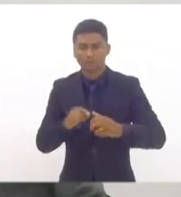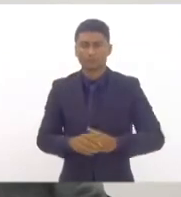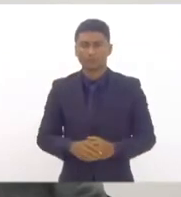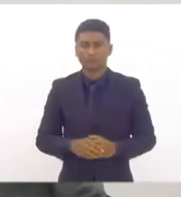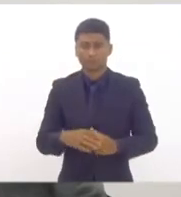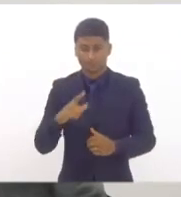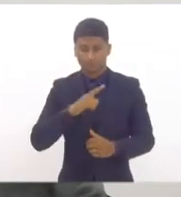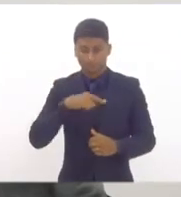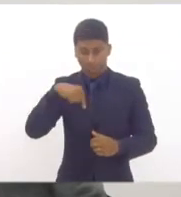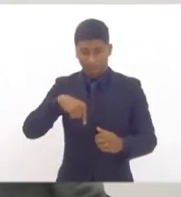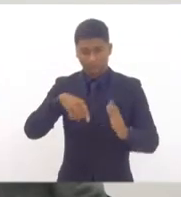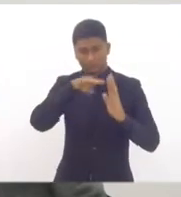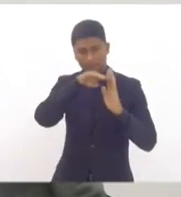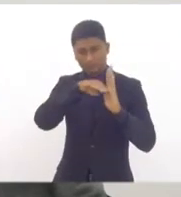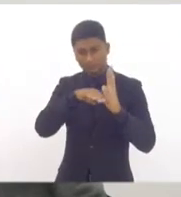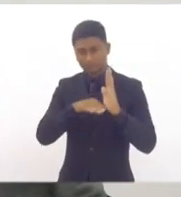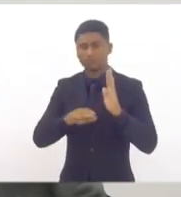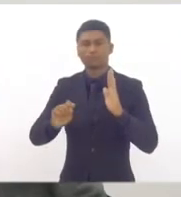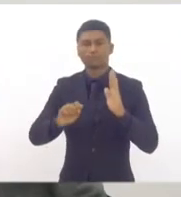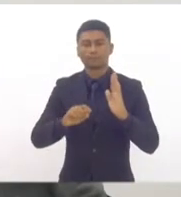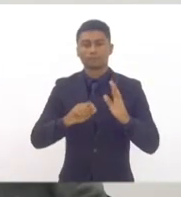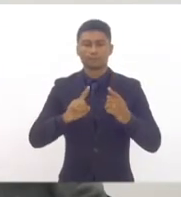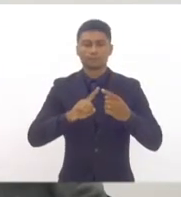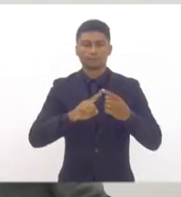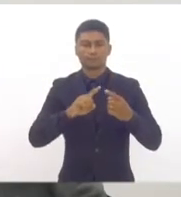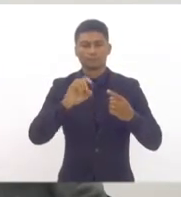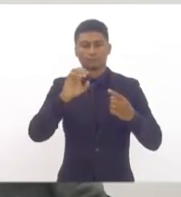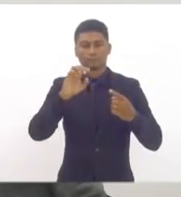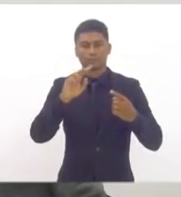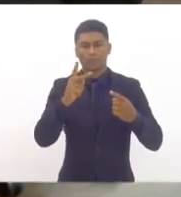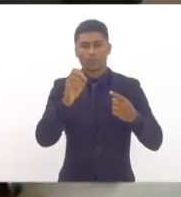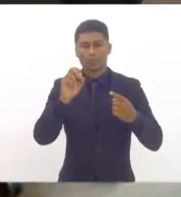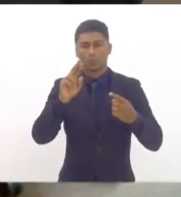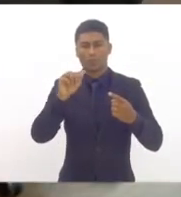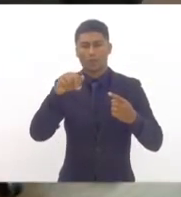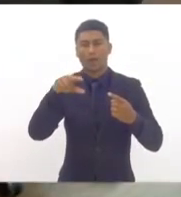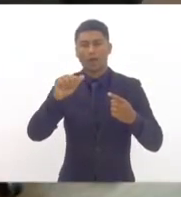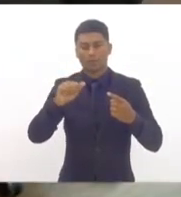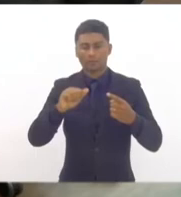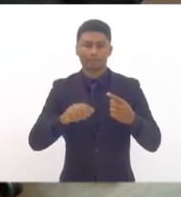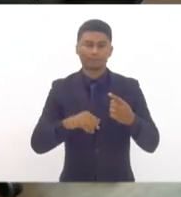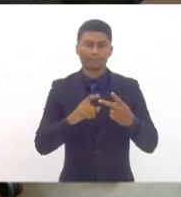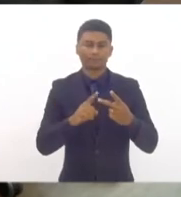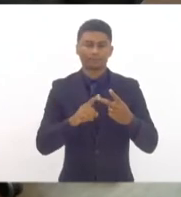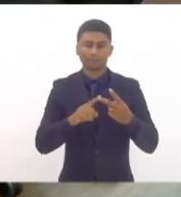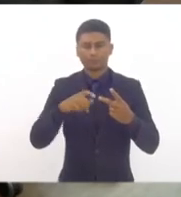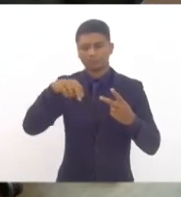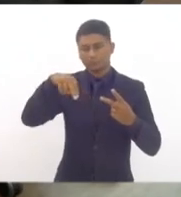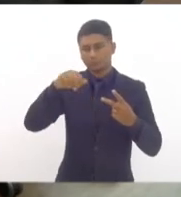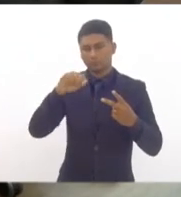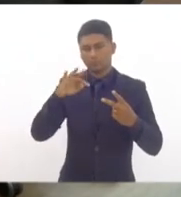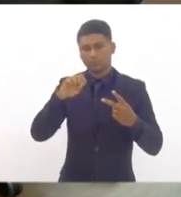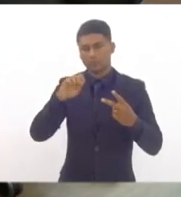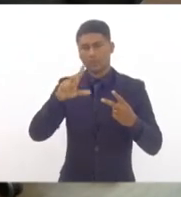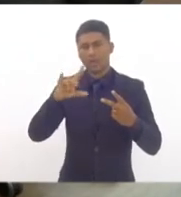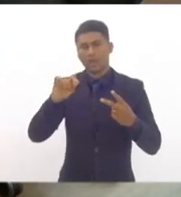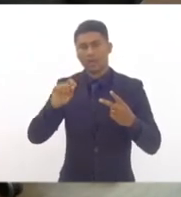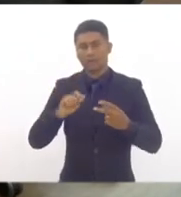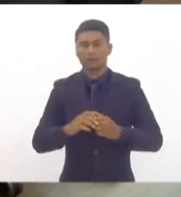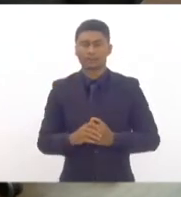temos inscritos a candidata Ohana de Sá Oliveira, a candidata Natália Saloto de